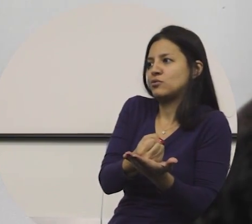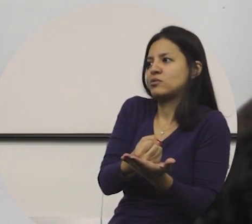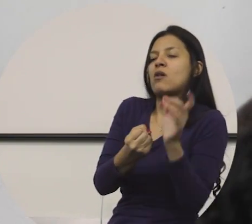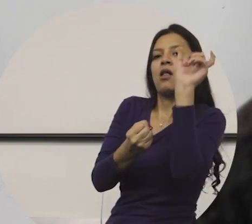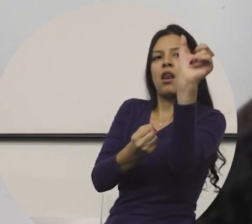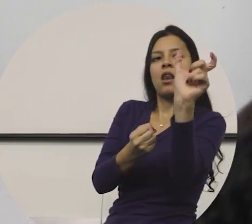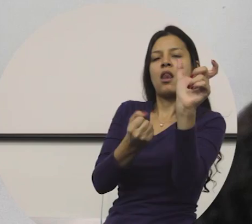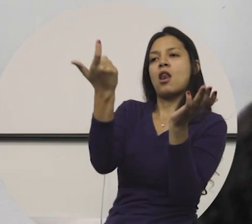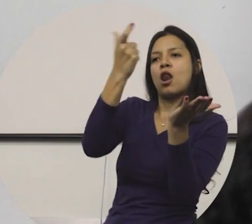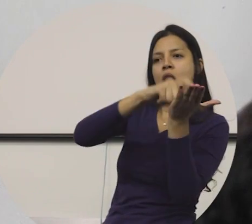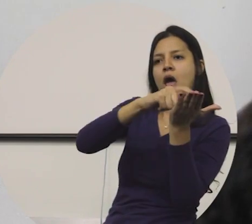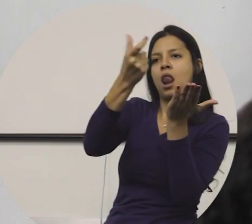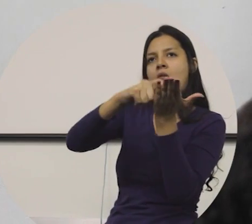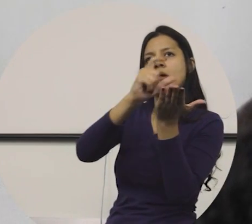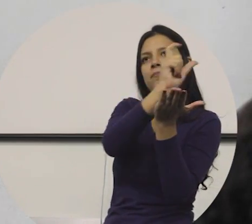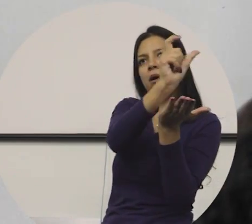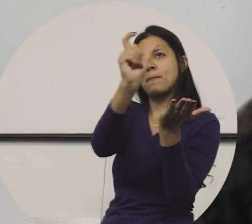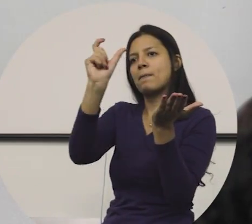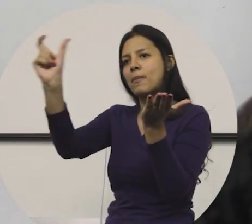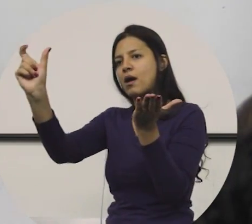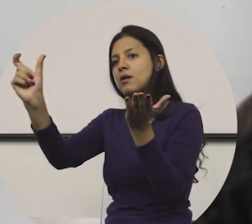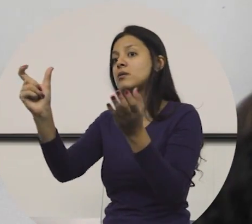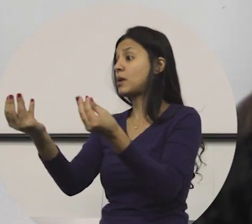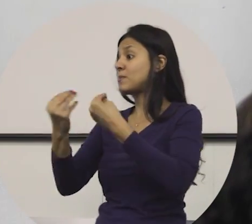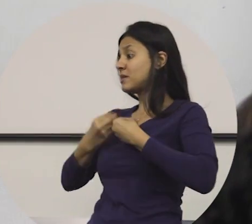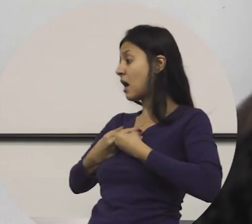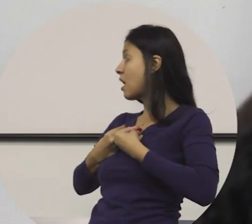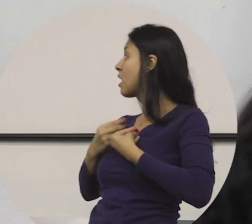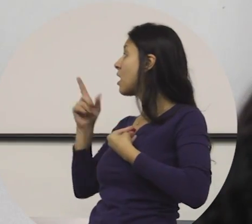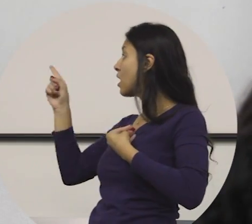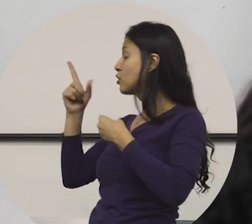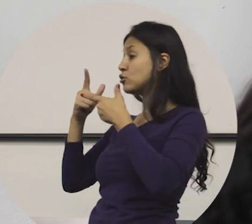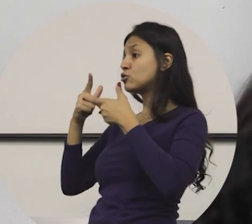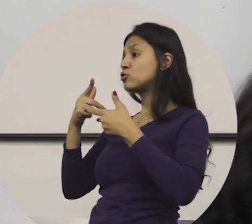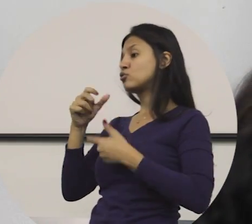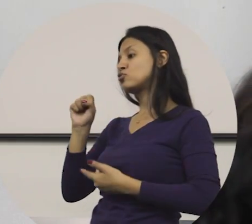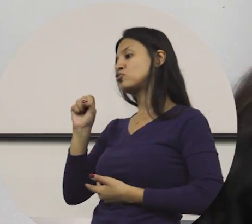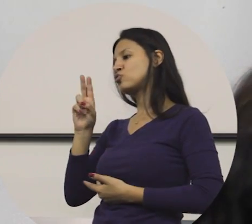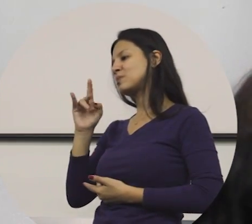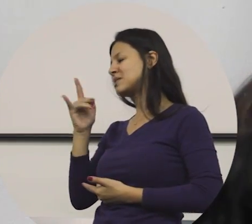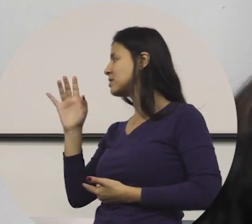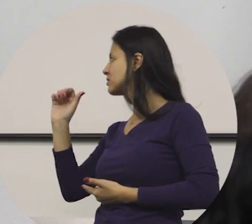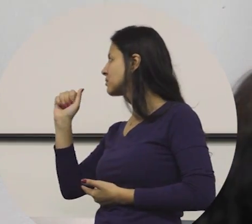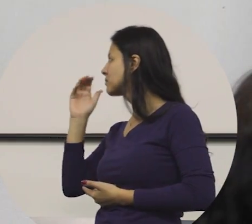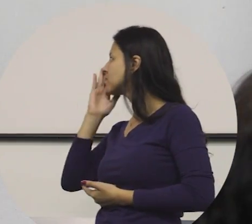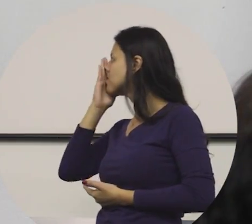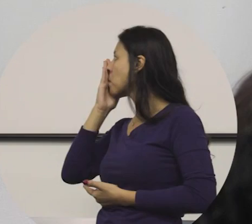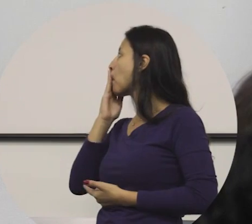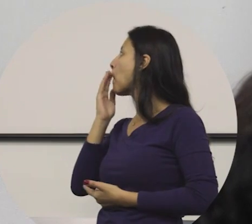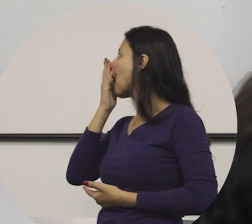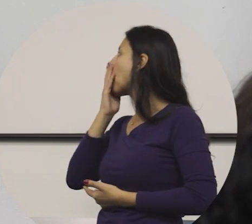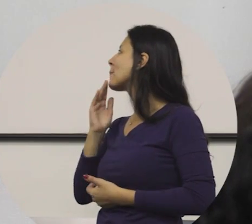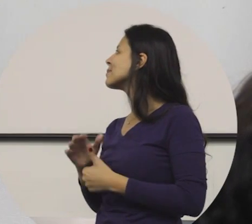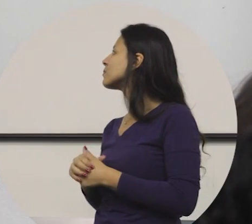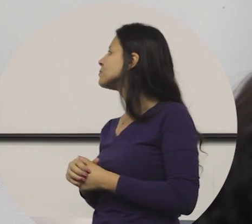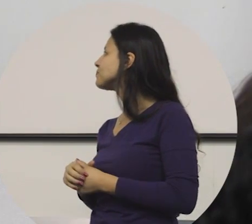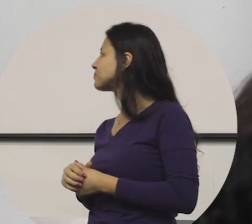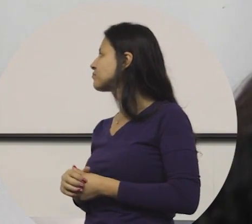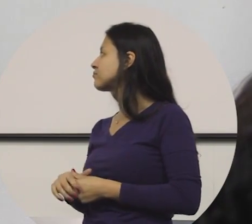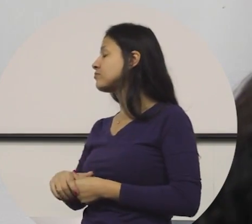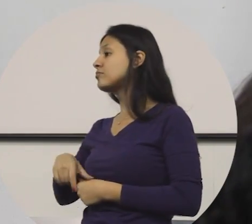a formação dessa substância. Aqui também é algo mental.